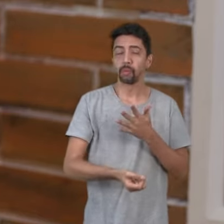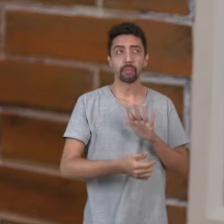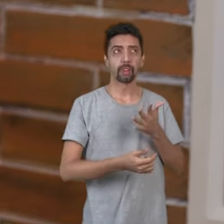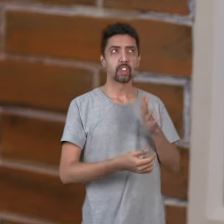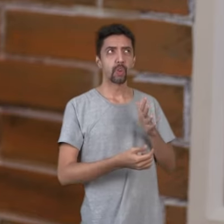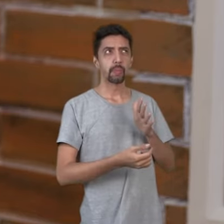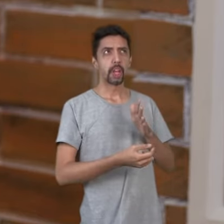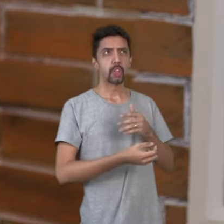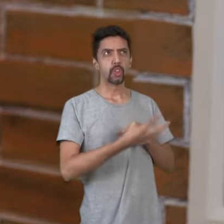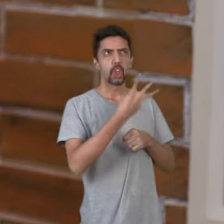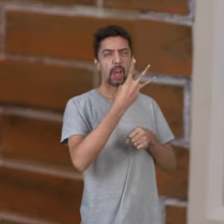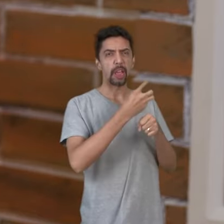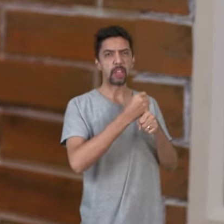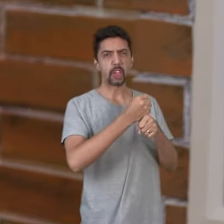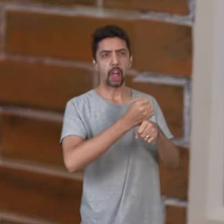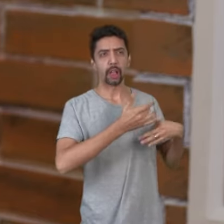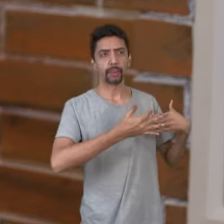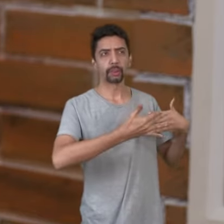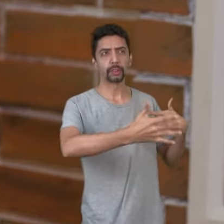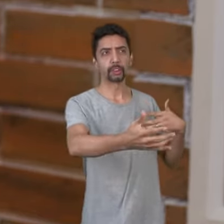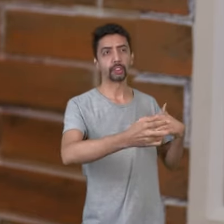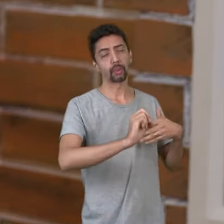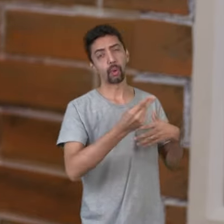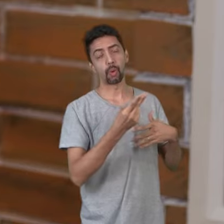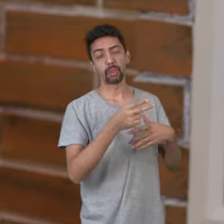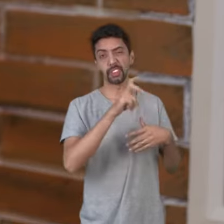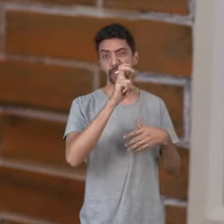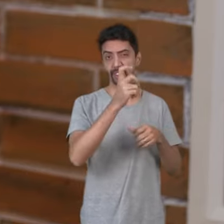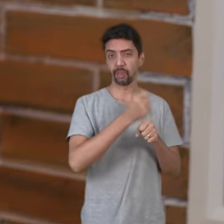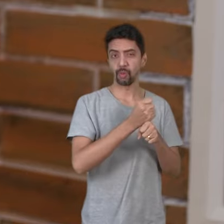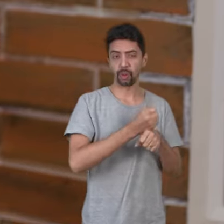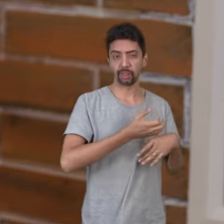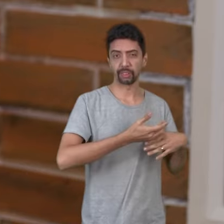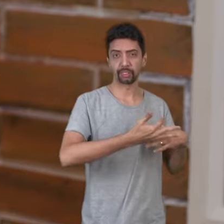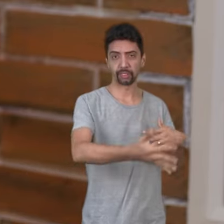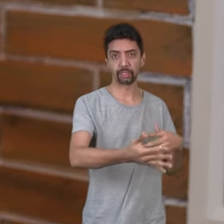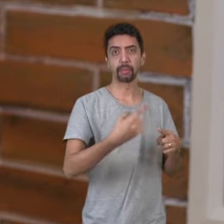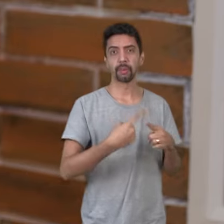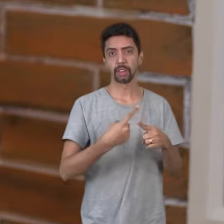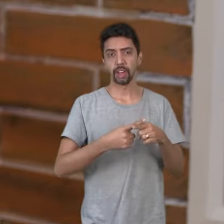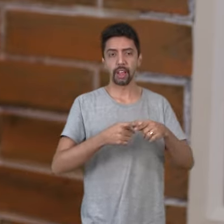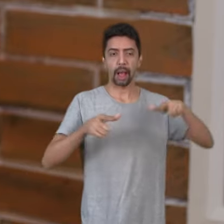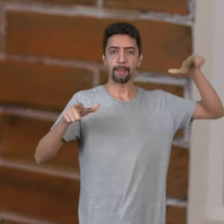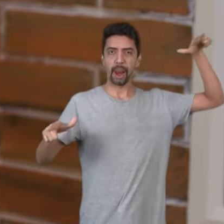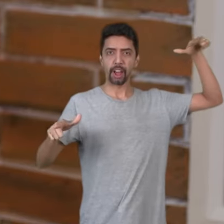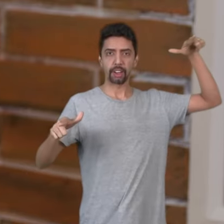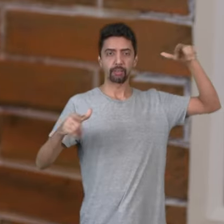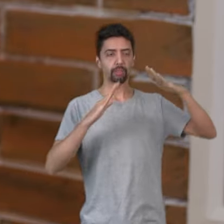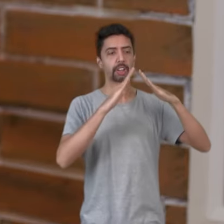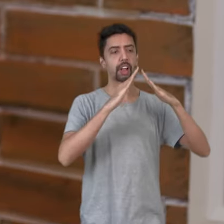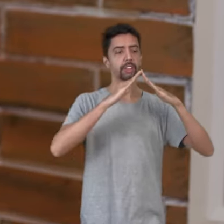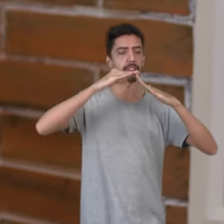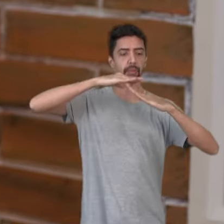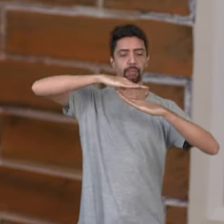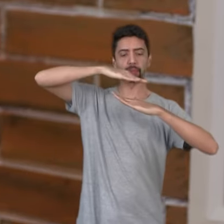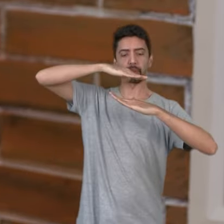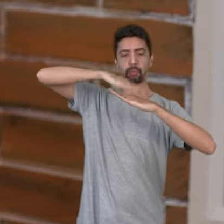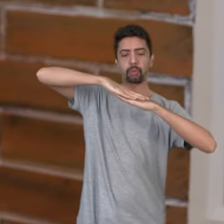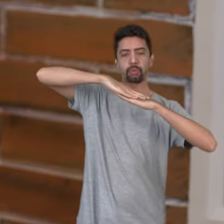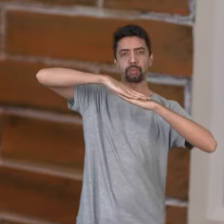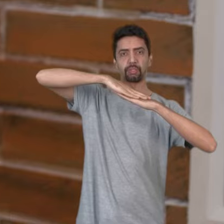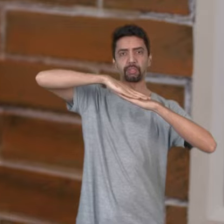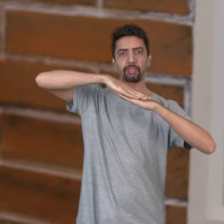Mas olha bem, essa placa de energia solar traz grandes contribuições, principalmente para o bolso de